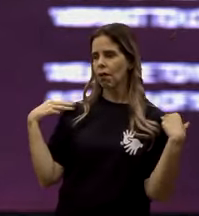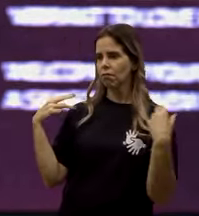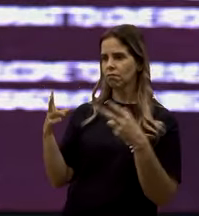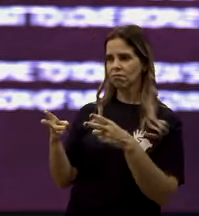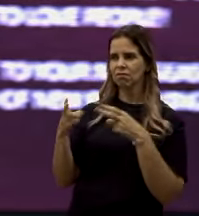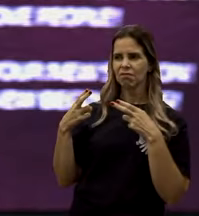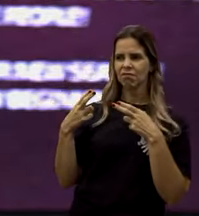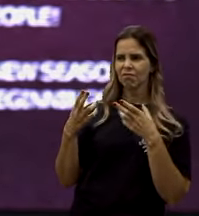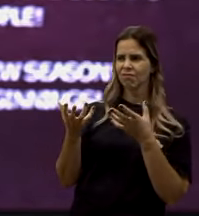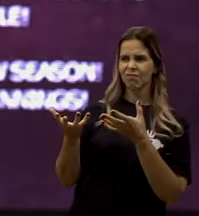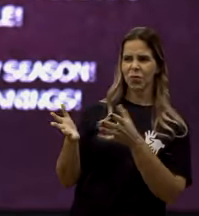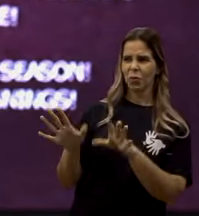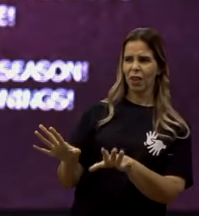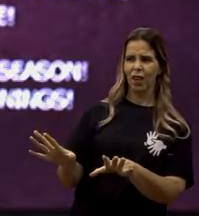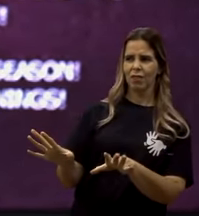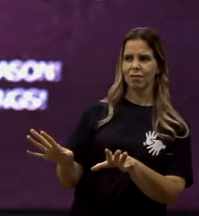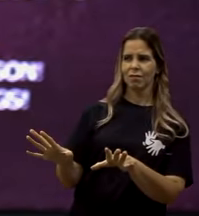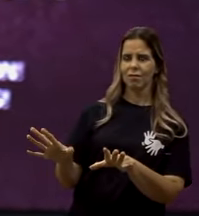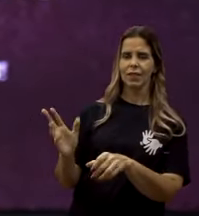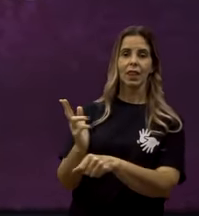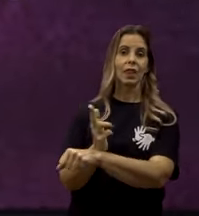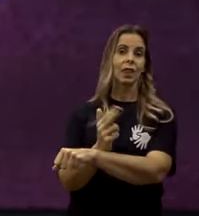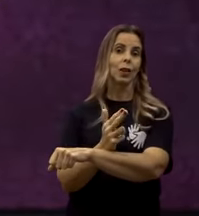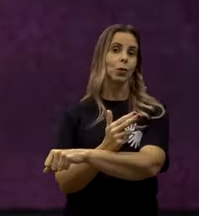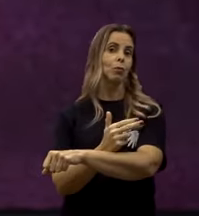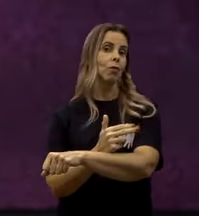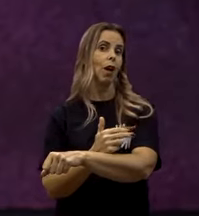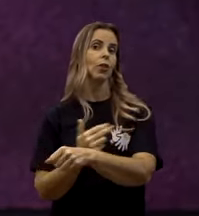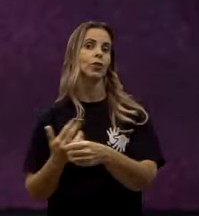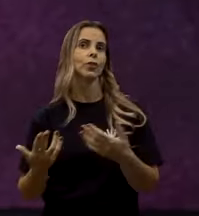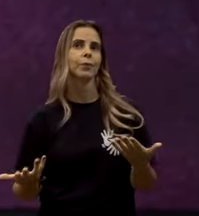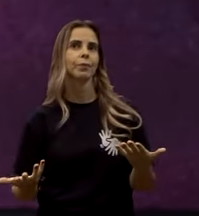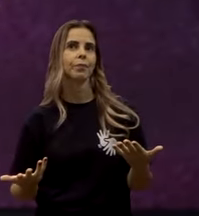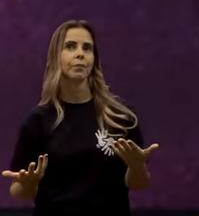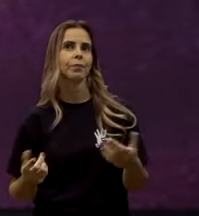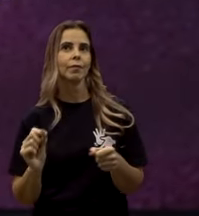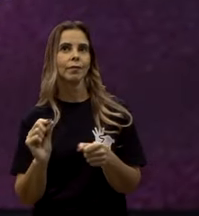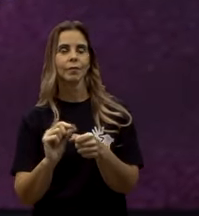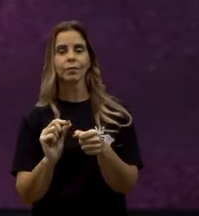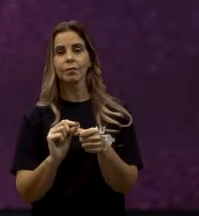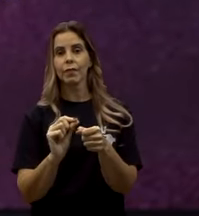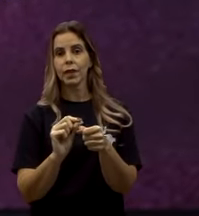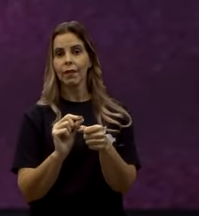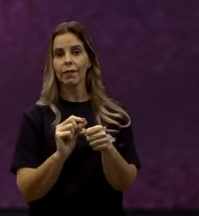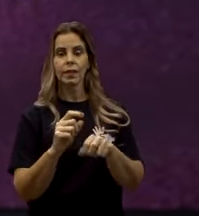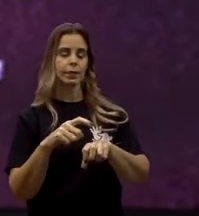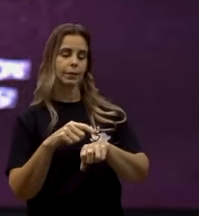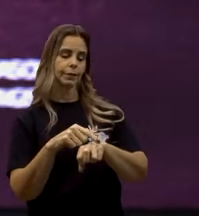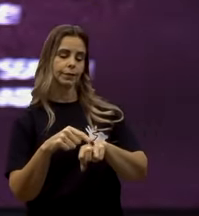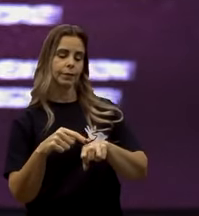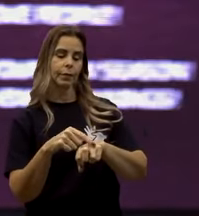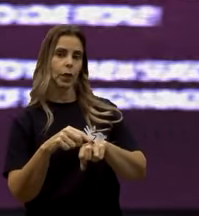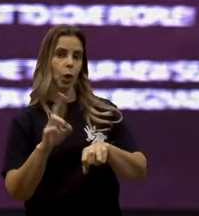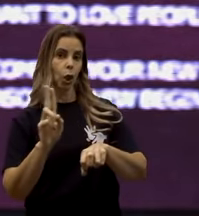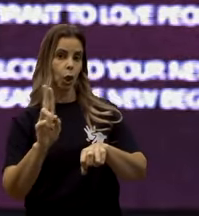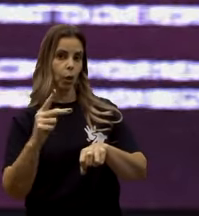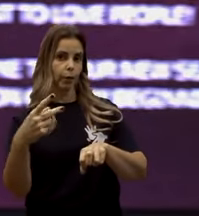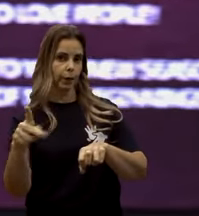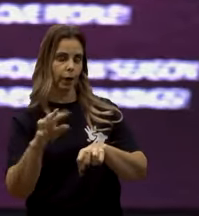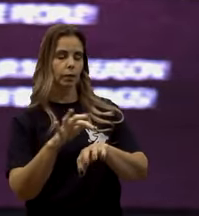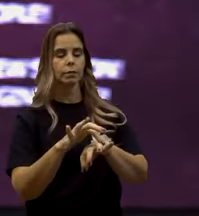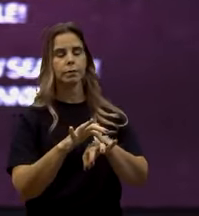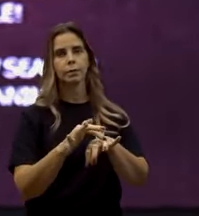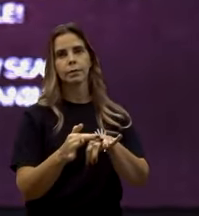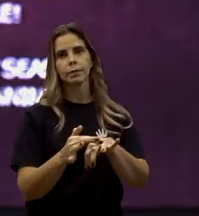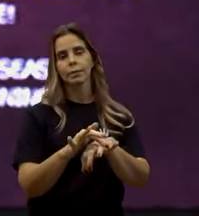ela e fiz depois que eu casei aleluia eu coloquei a assinatura dela aqui ó no lugar da minha aliança ó Pega a visão como é que ela vai